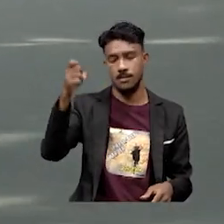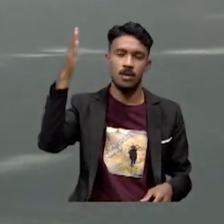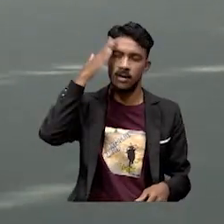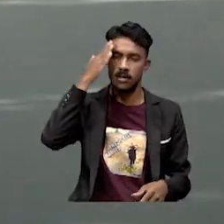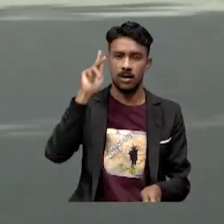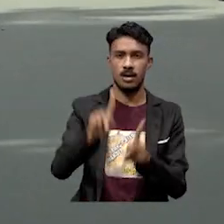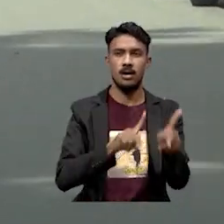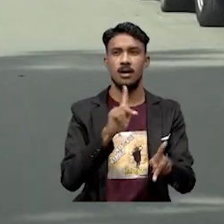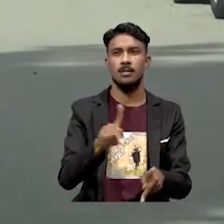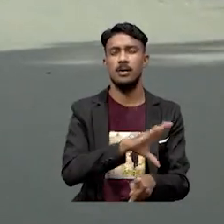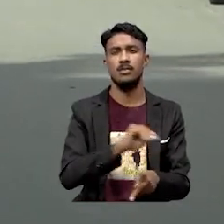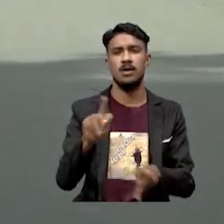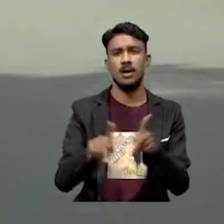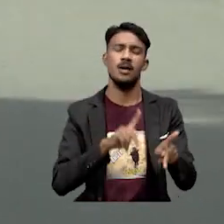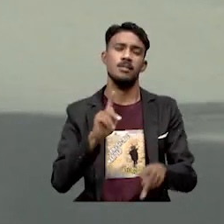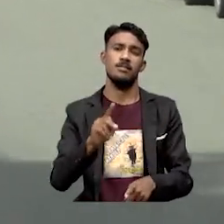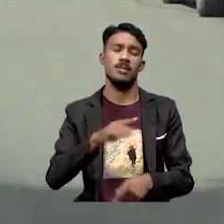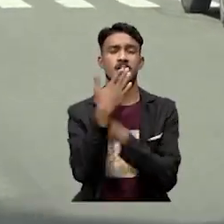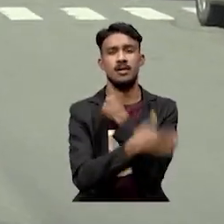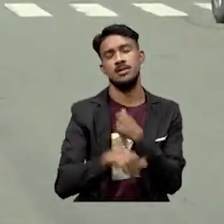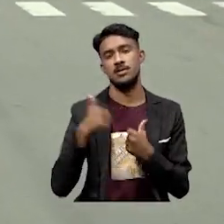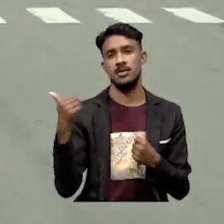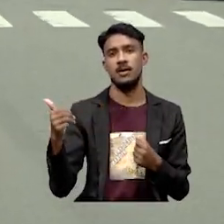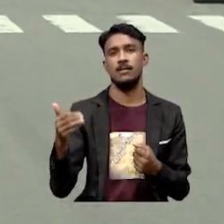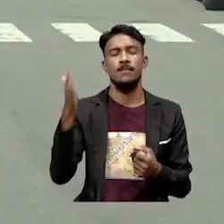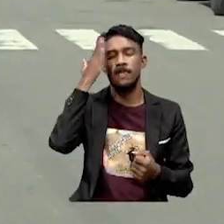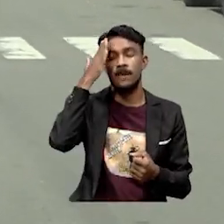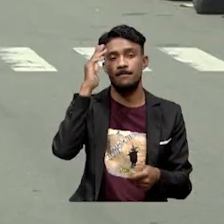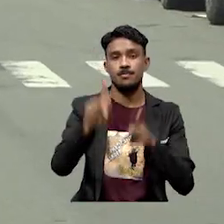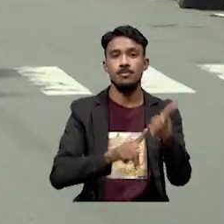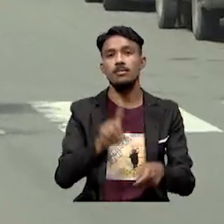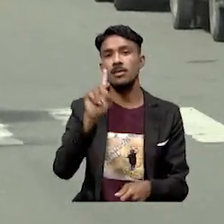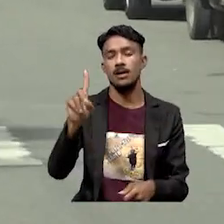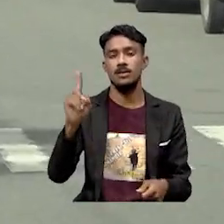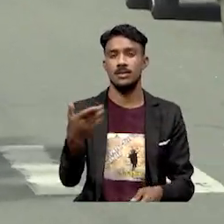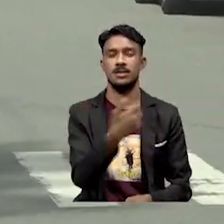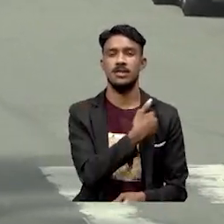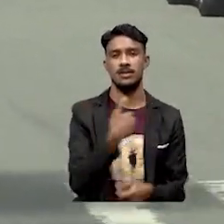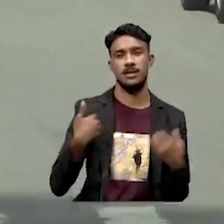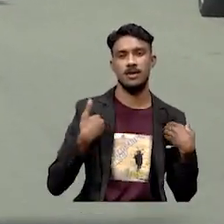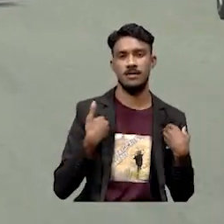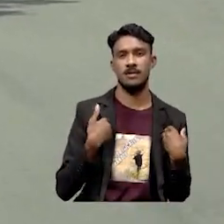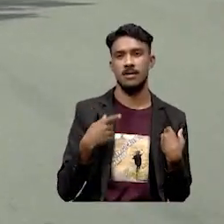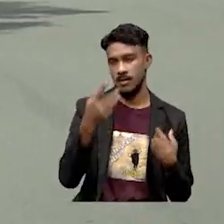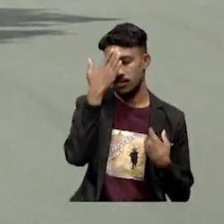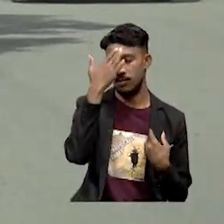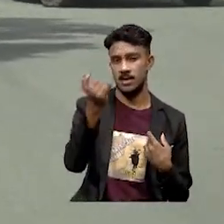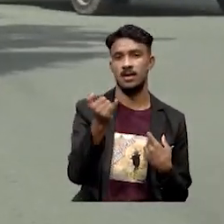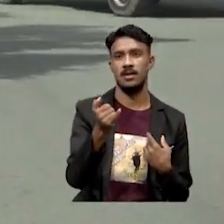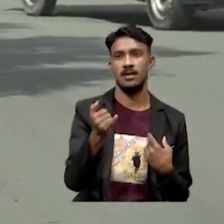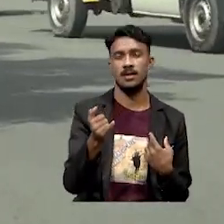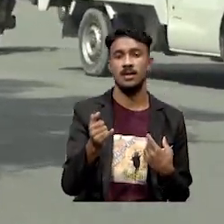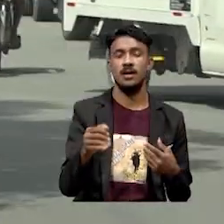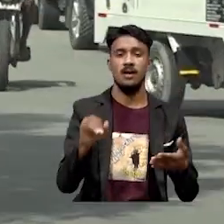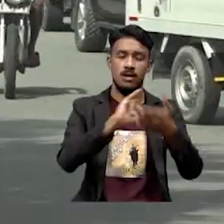tantu sida down lokal oh sida down stranger konsensi ema ide dek nene mak sida ukia tambah saya dan sinai sida